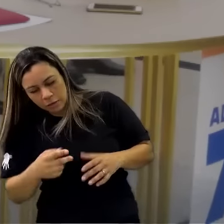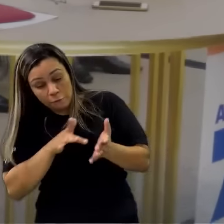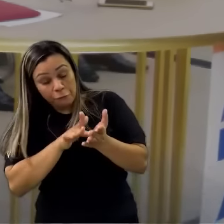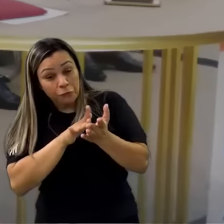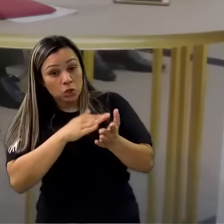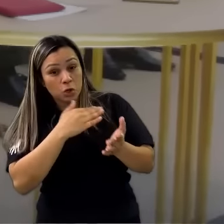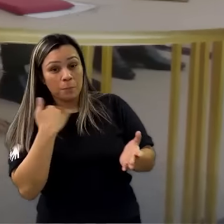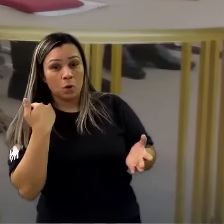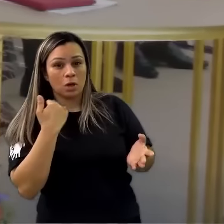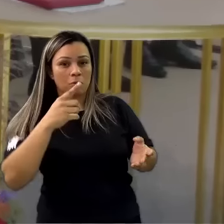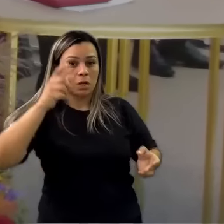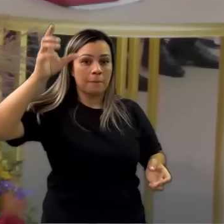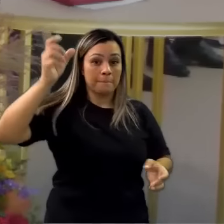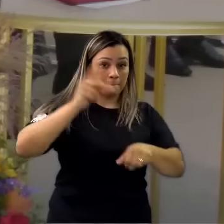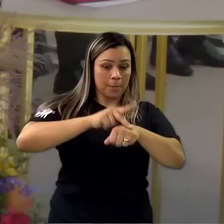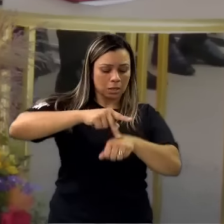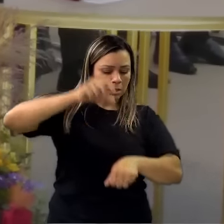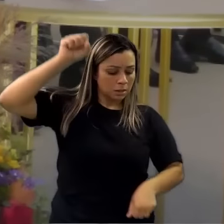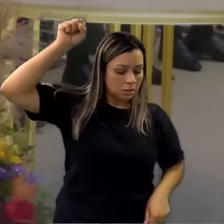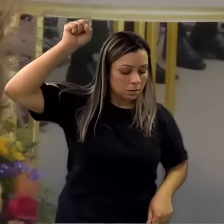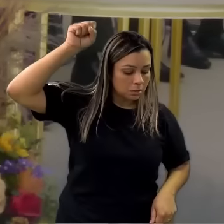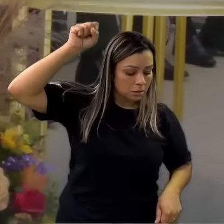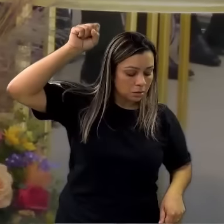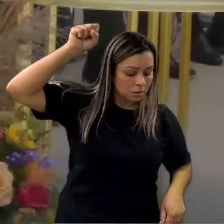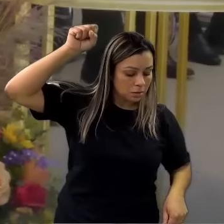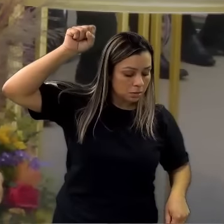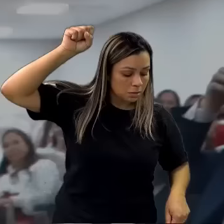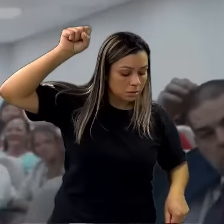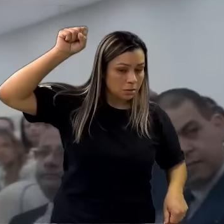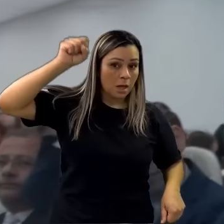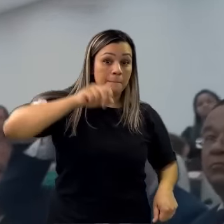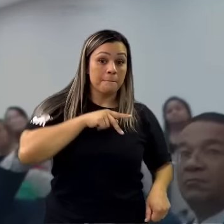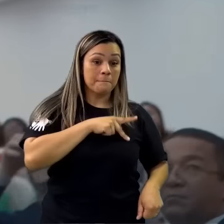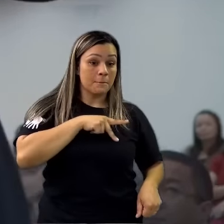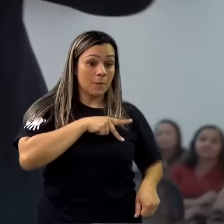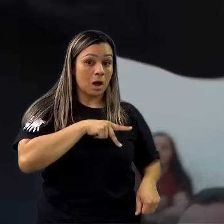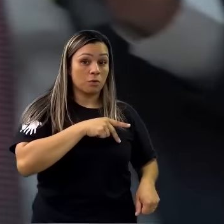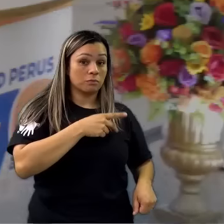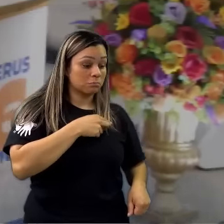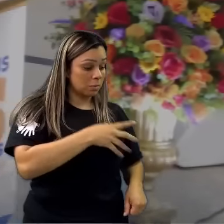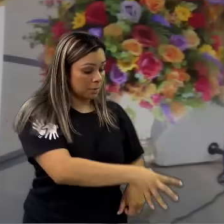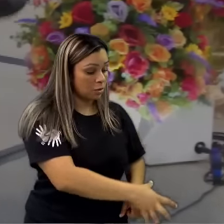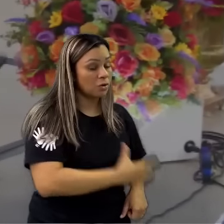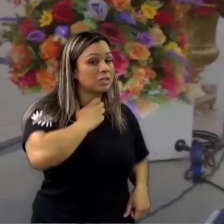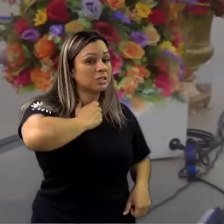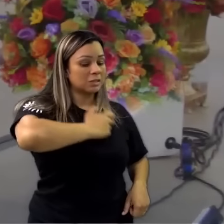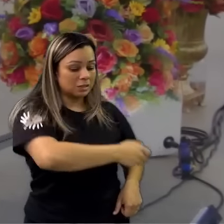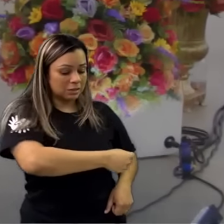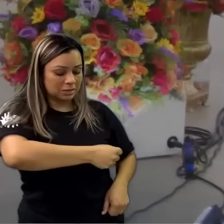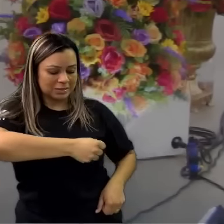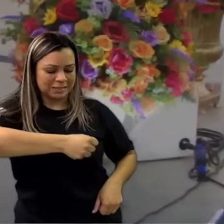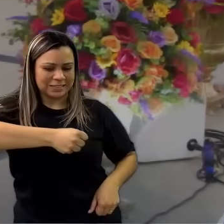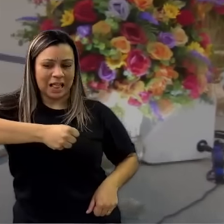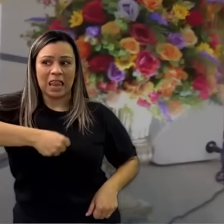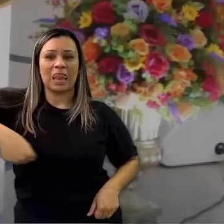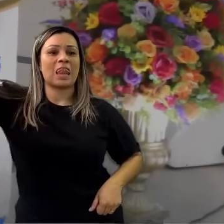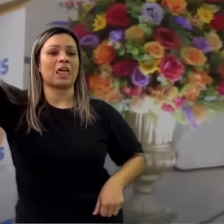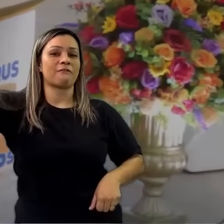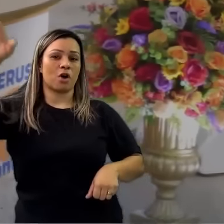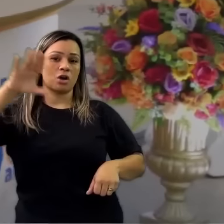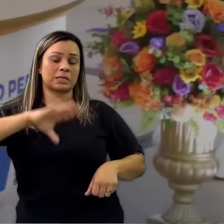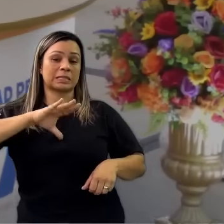precisa dar não que já morreu pegaram o Paulo pelo colarinho e sair arrastando para fora da cidade e diz o texto que jogaram Paulo para fora da cidade e o verso